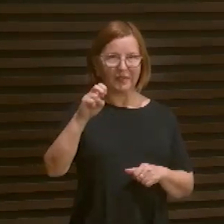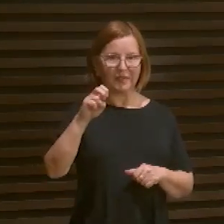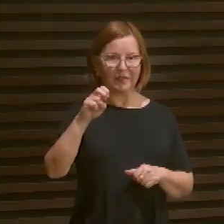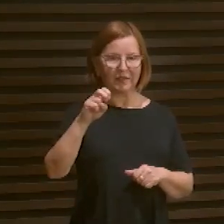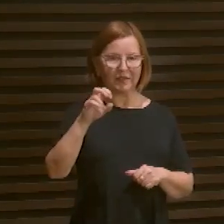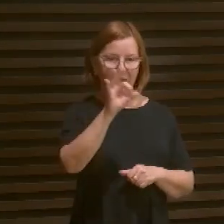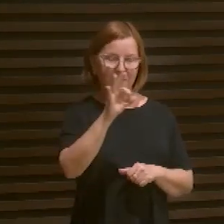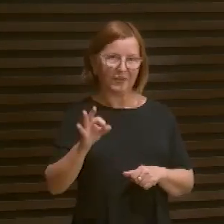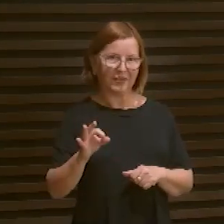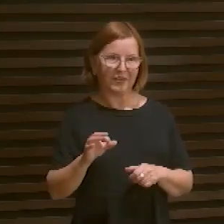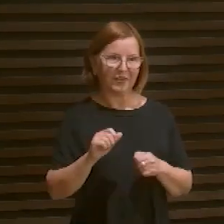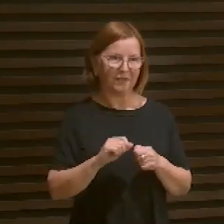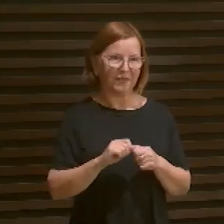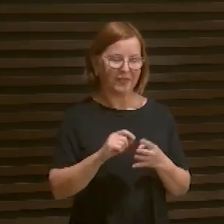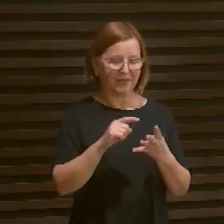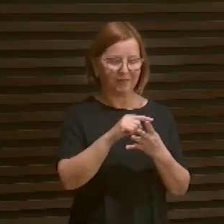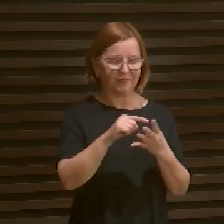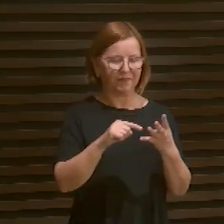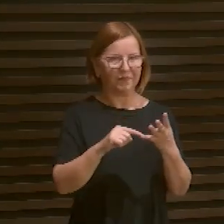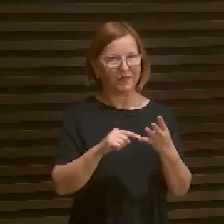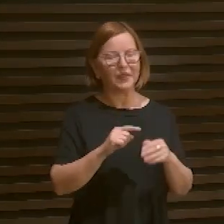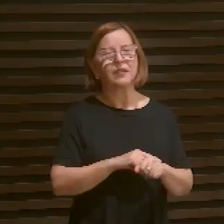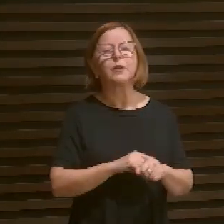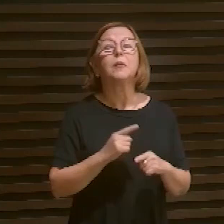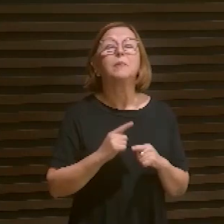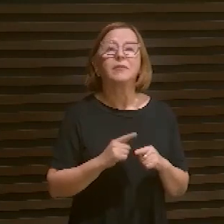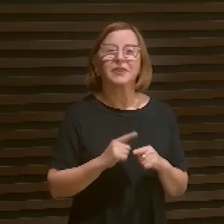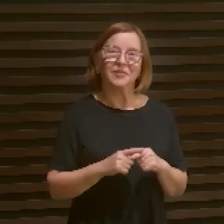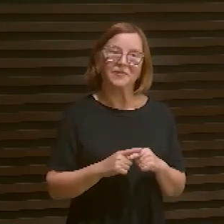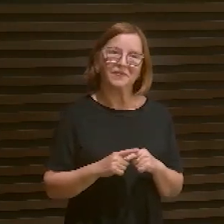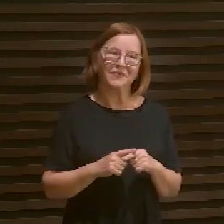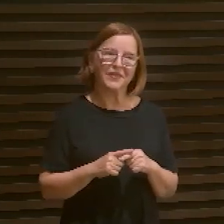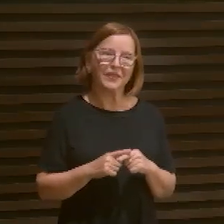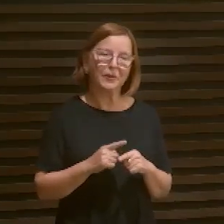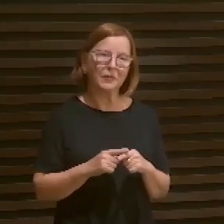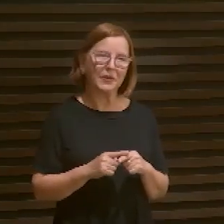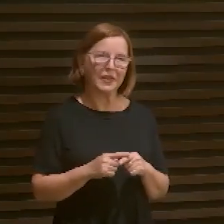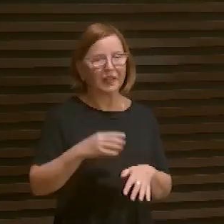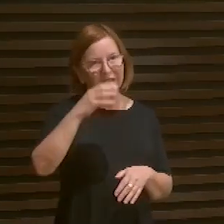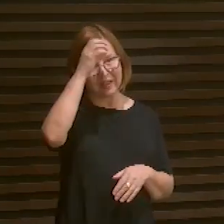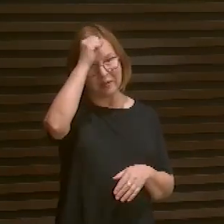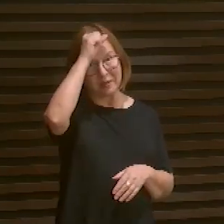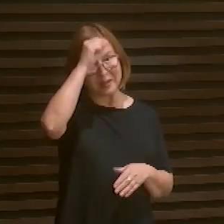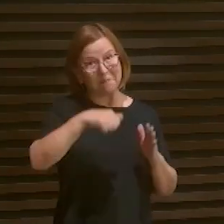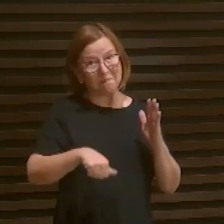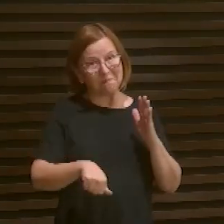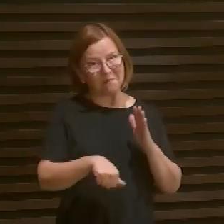75% fizeram em 4 tempos. Por quê? Porque eles aprenderam